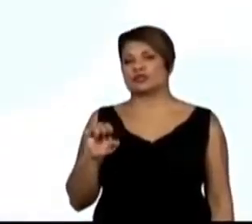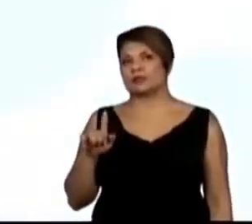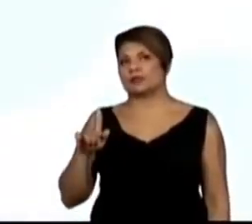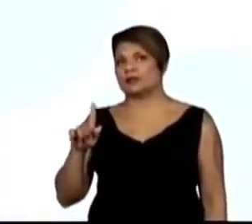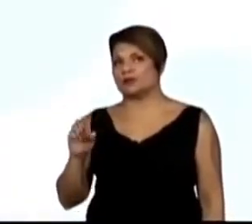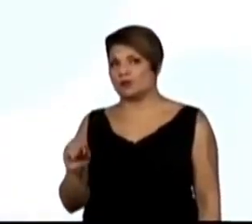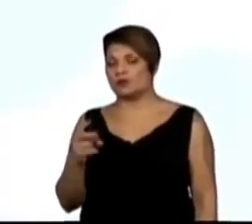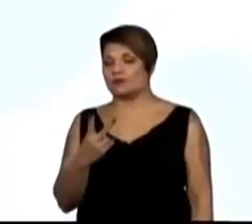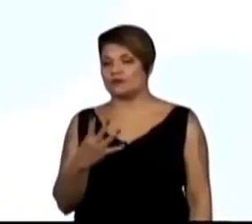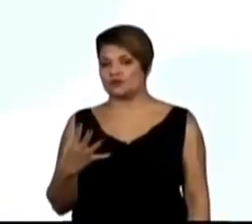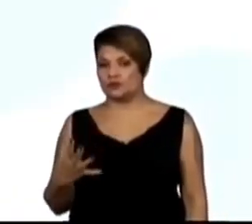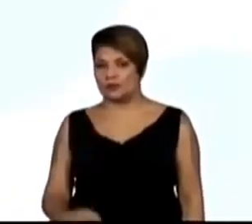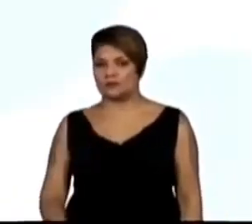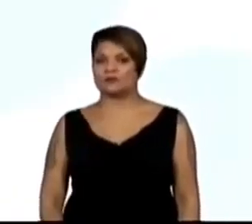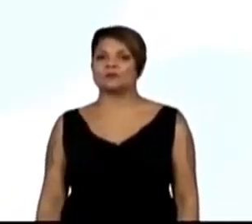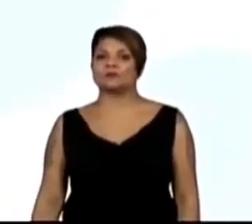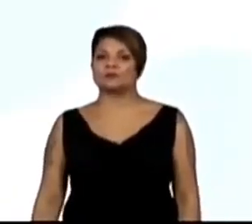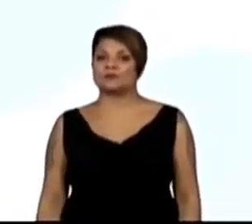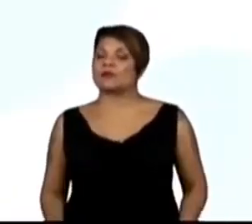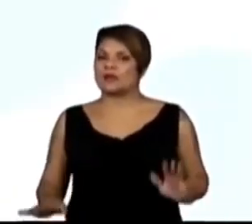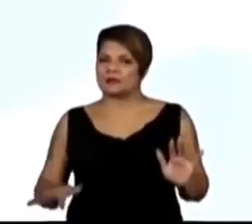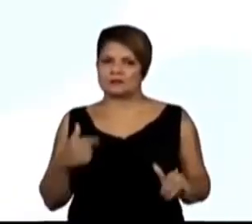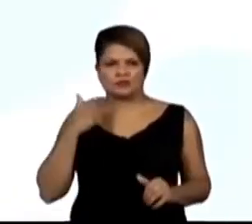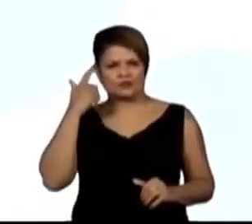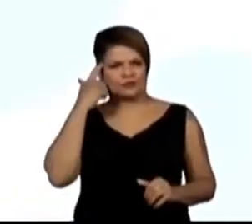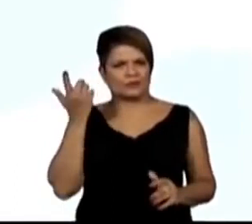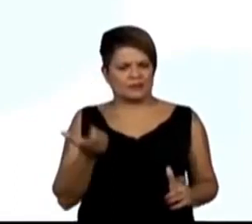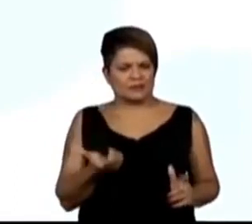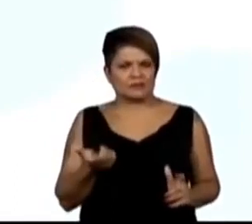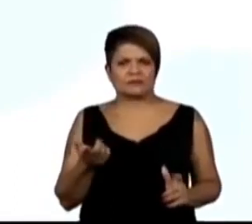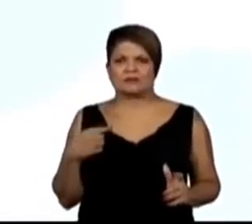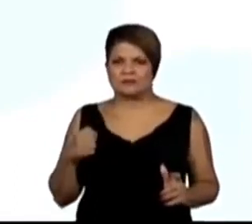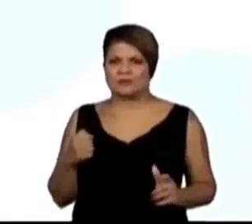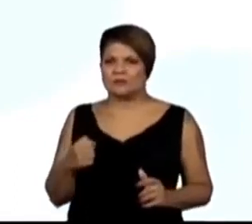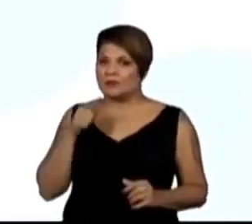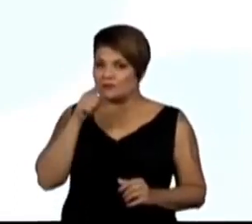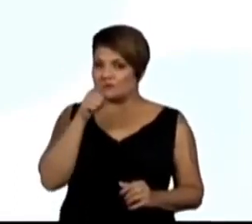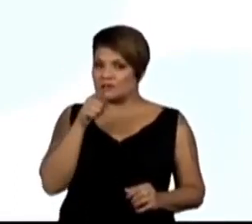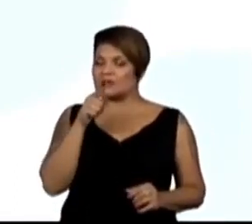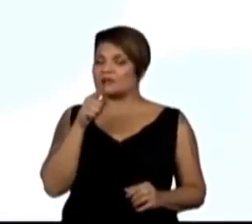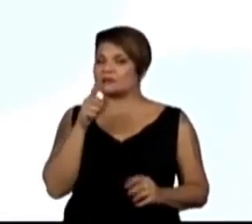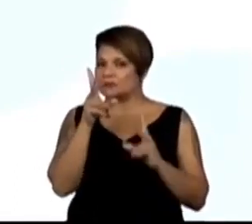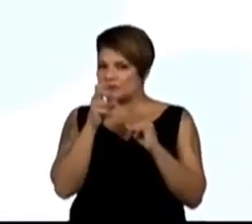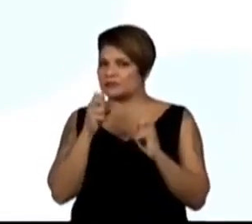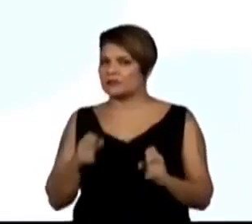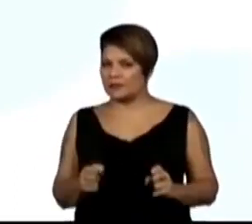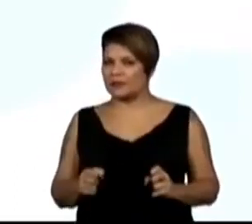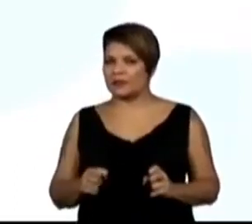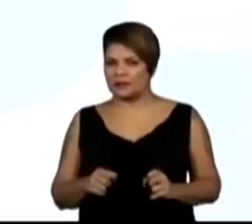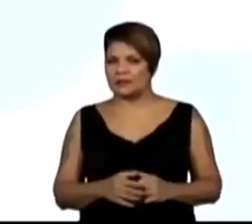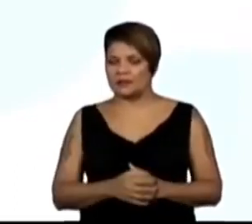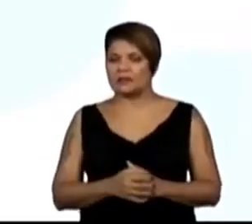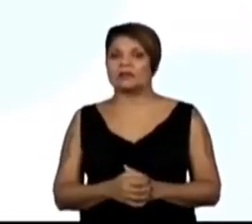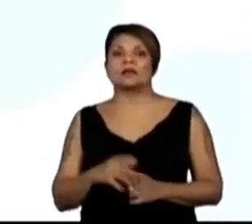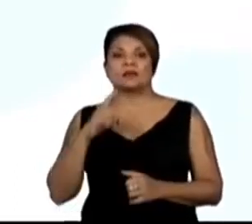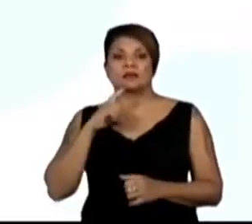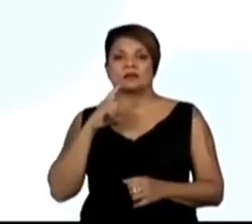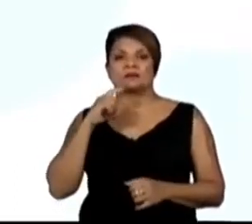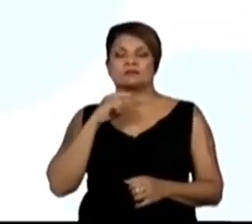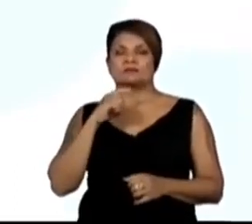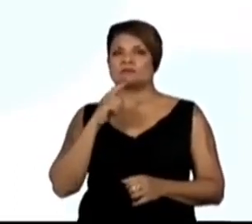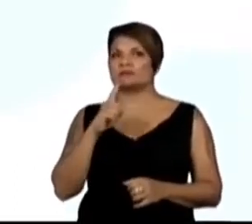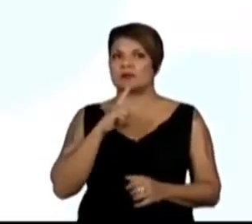Diego. Com 24. E às vezes a gente pensa nessas situações para justamente vocês perceberem que engata na leitura, vê o número, já